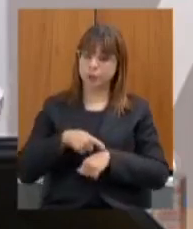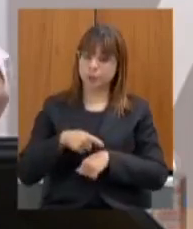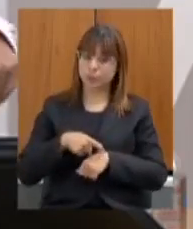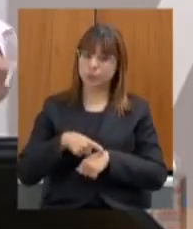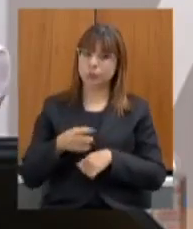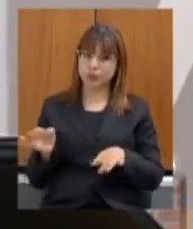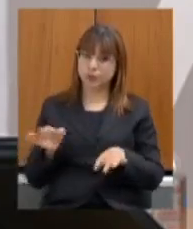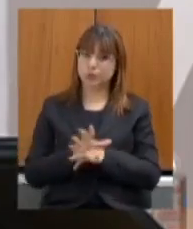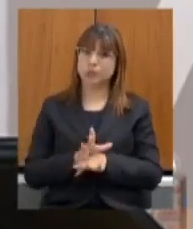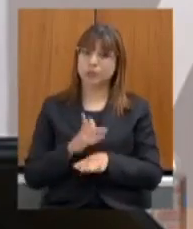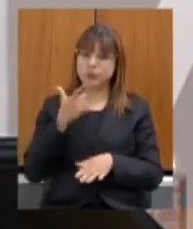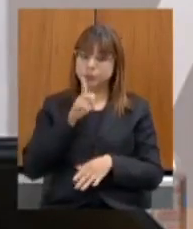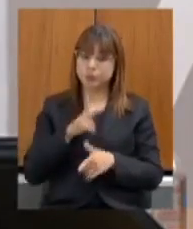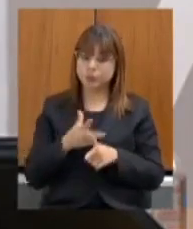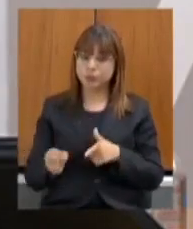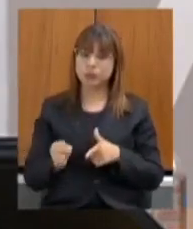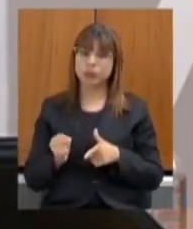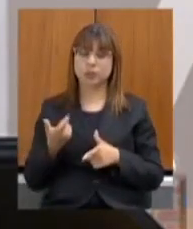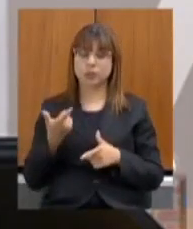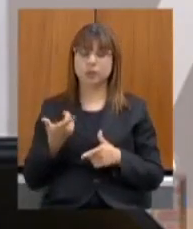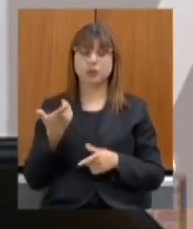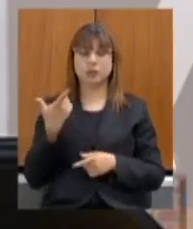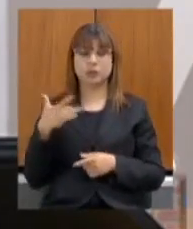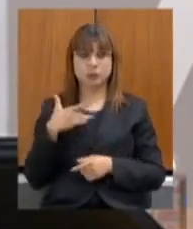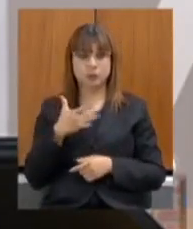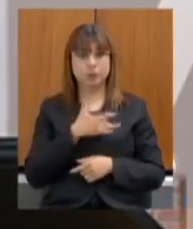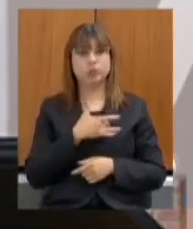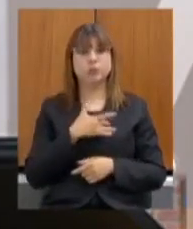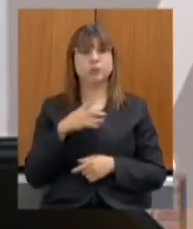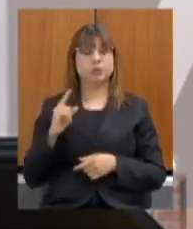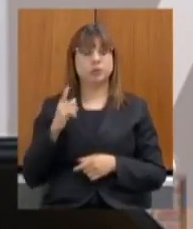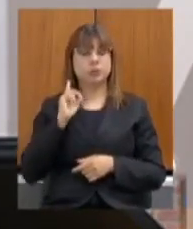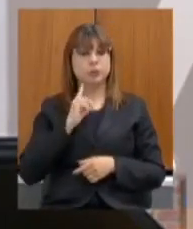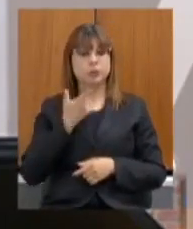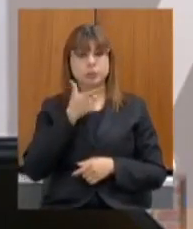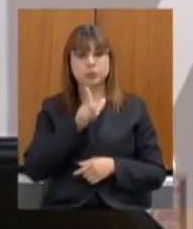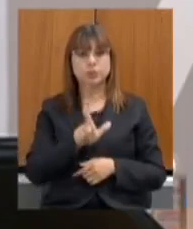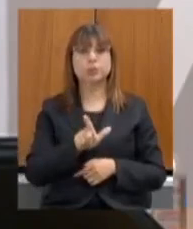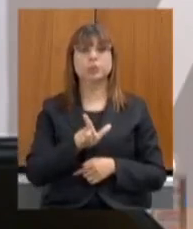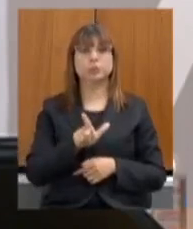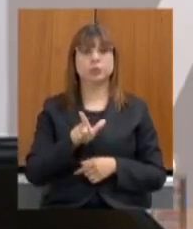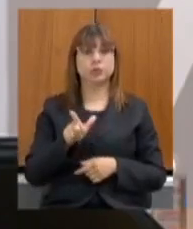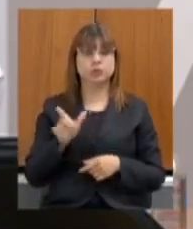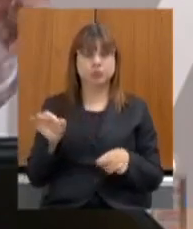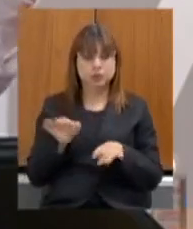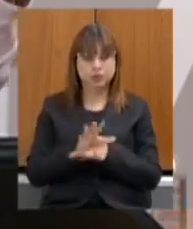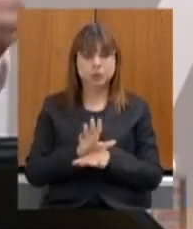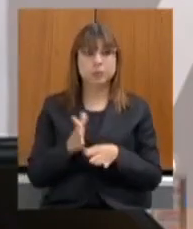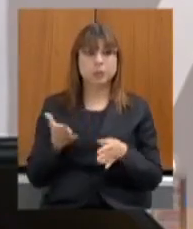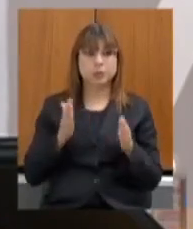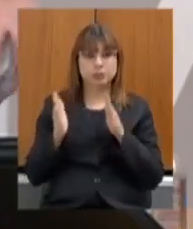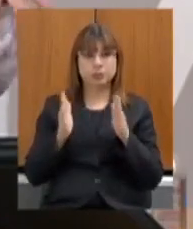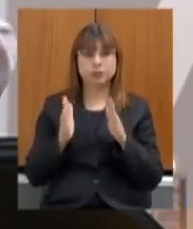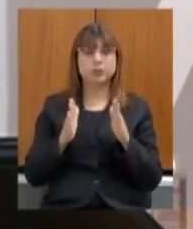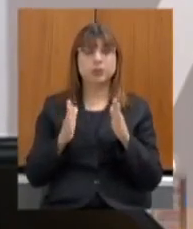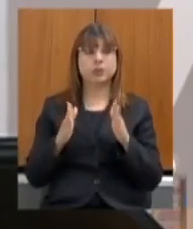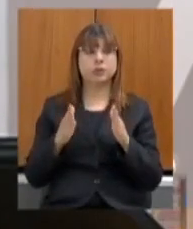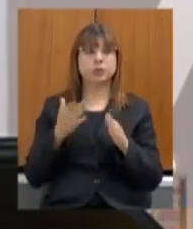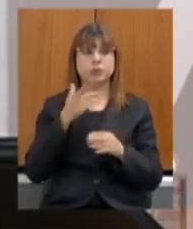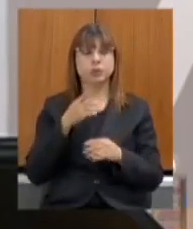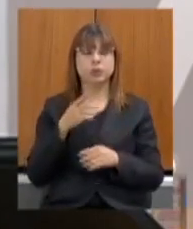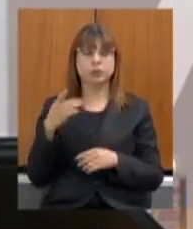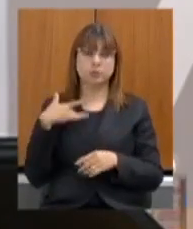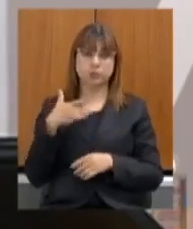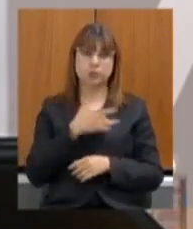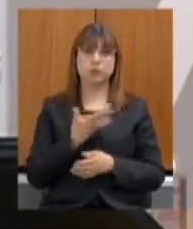vencer com saúde. Minas Gerais consiga sair à frente com saúde. Eu aproveito, doutor Jean, hoje é a